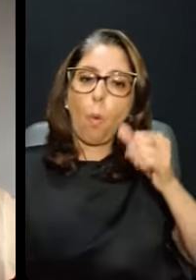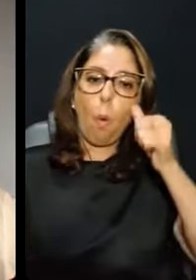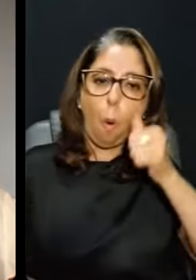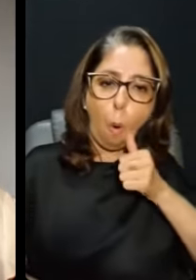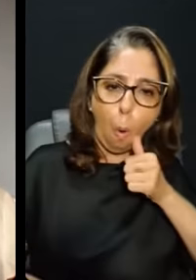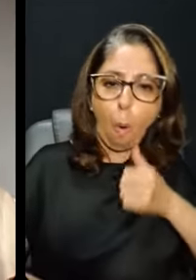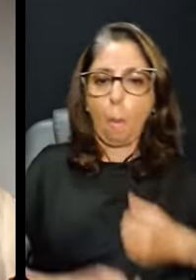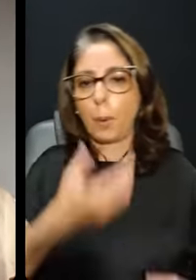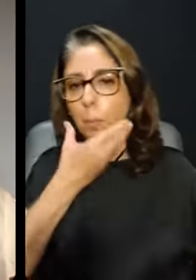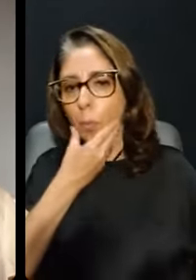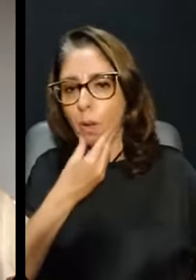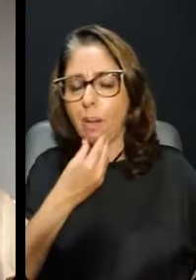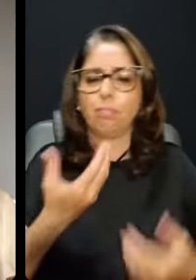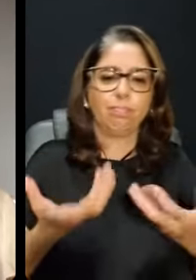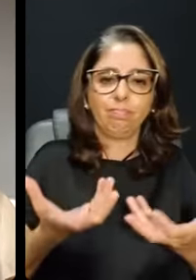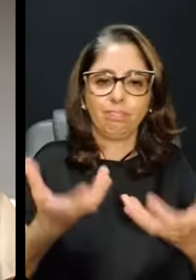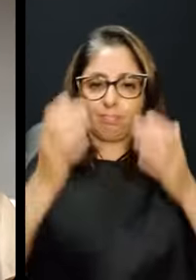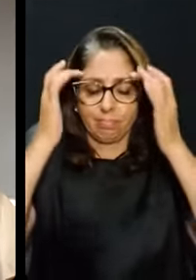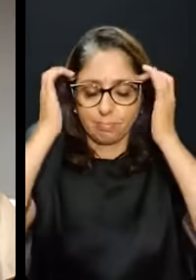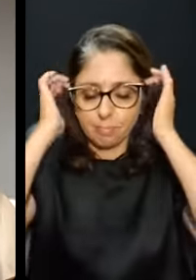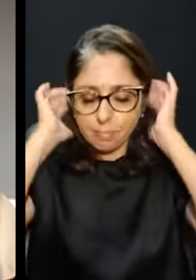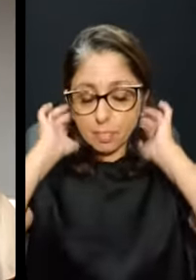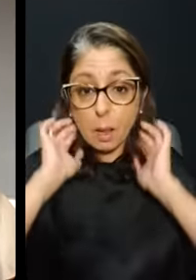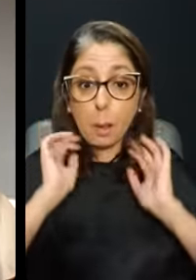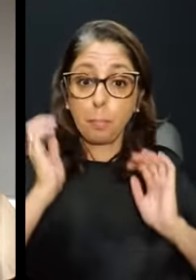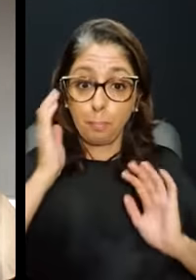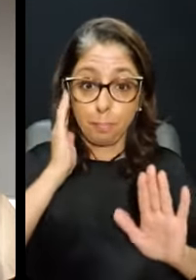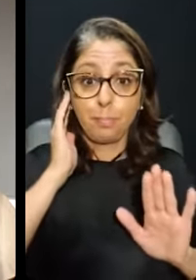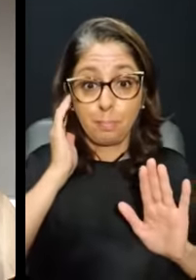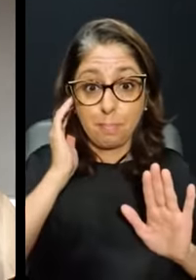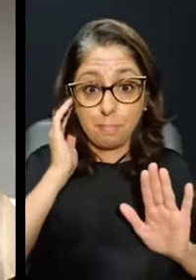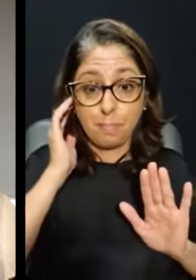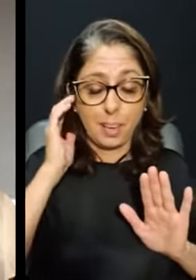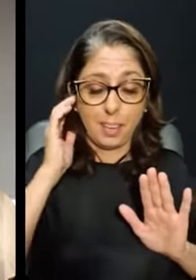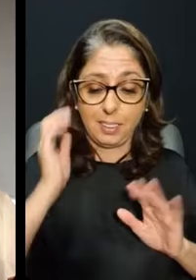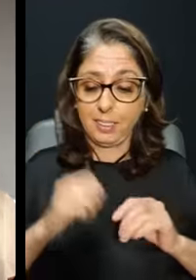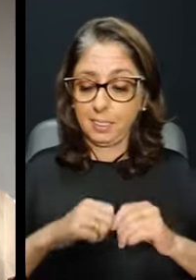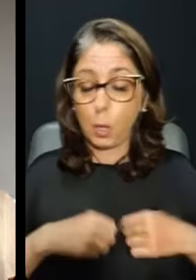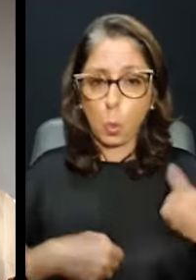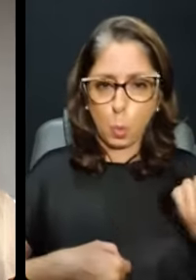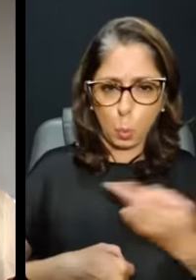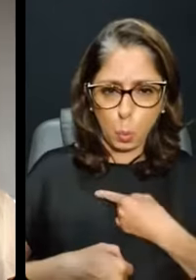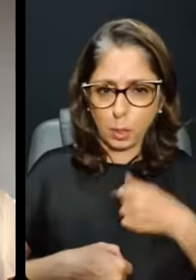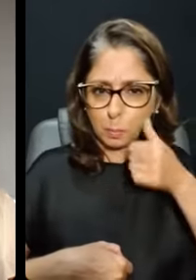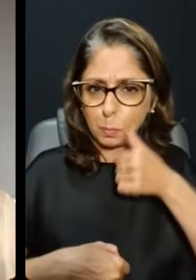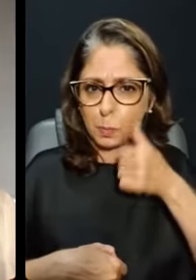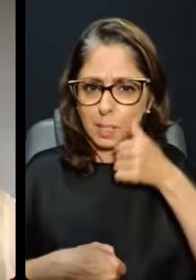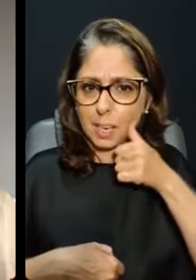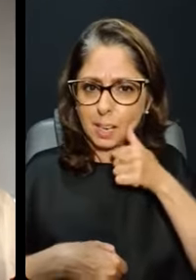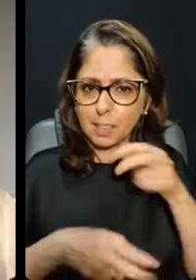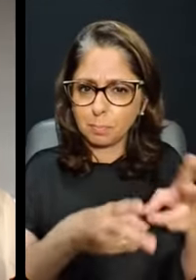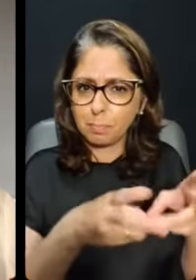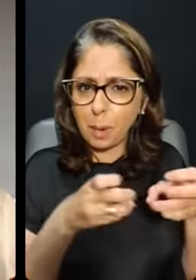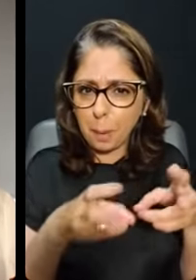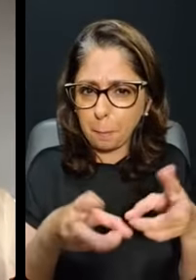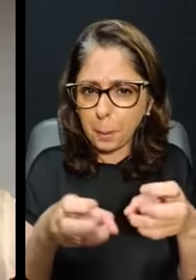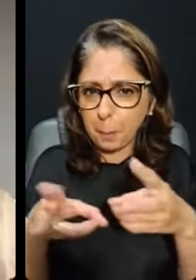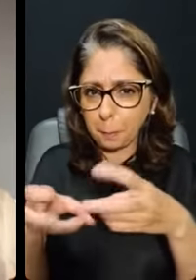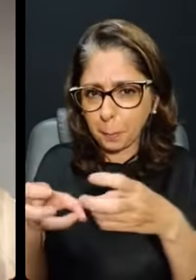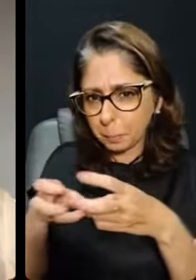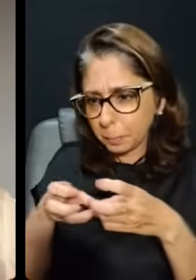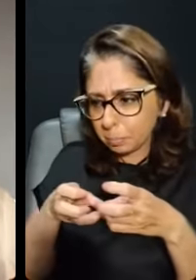olhar mais feminino voltado para a acessibilidade, ele está muito associado à observação,